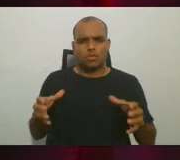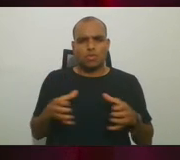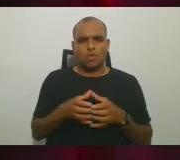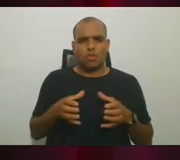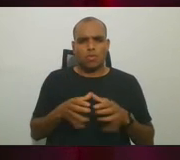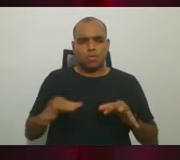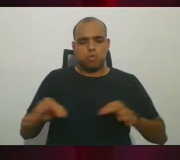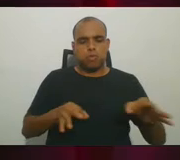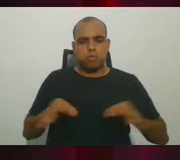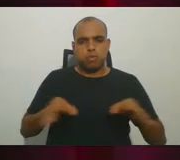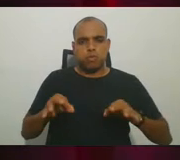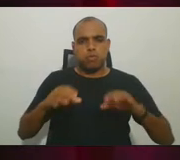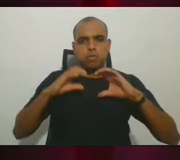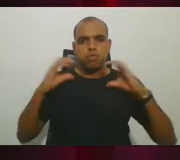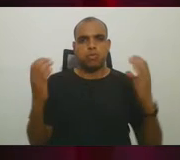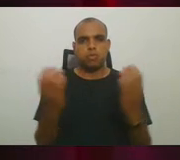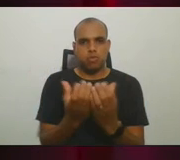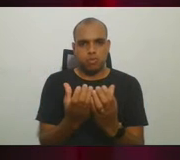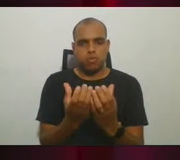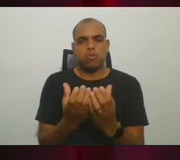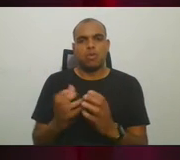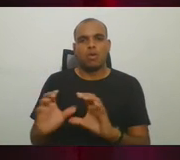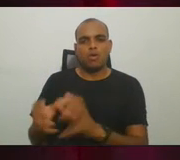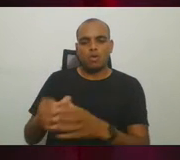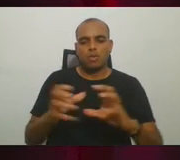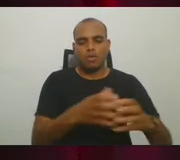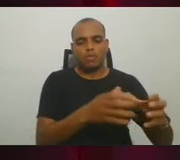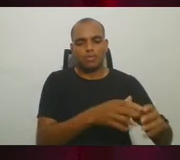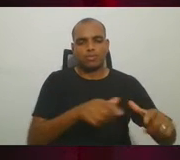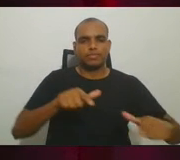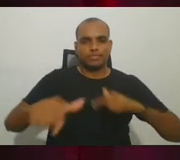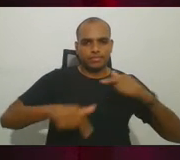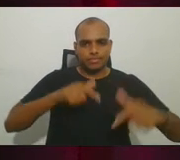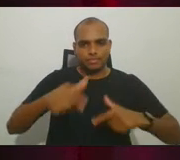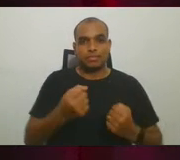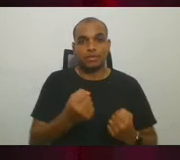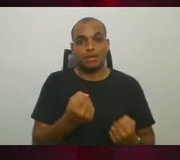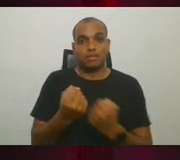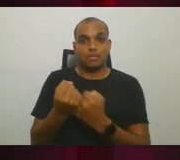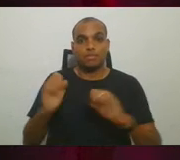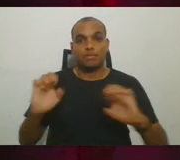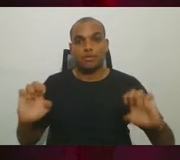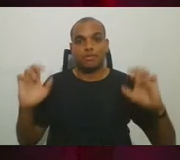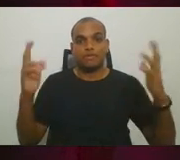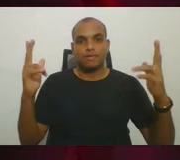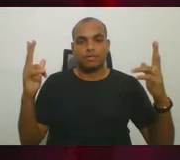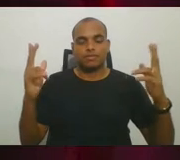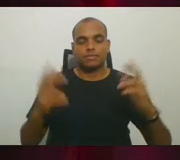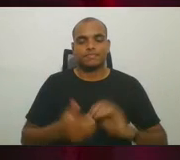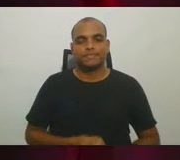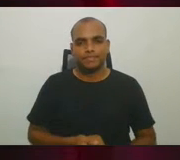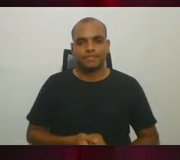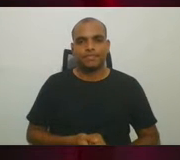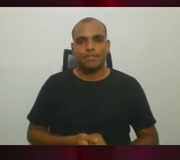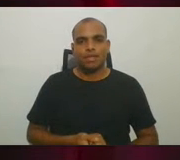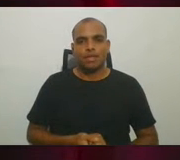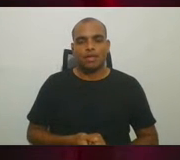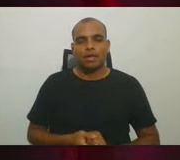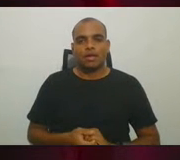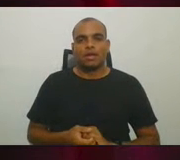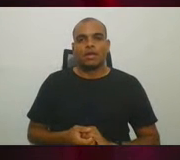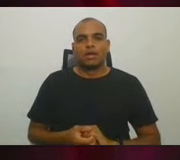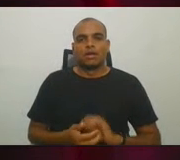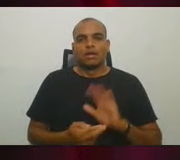do Congresso e das comissões de trabalho de apoio ao evento. Em nome da diretora do Colégio